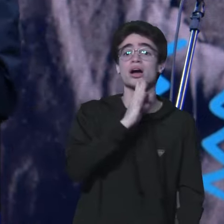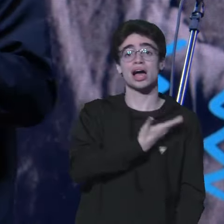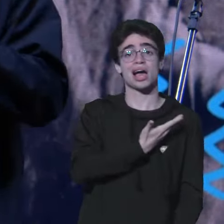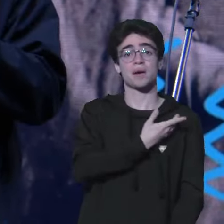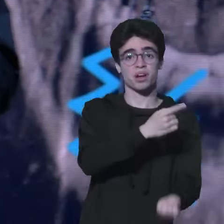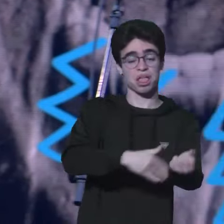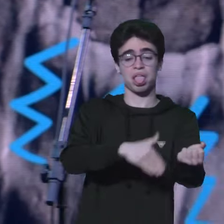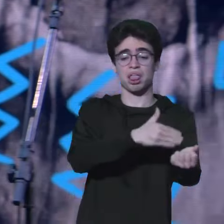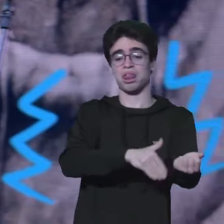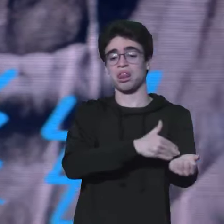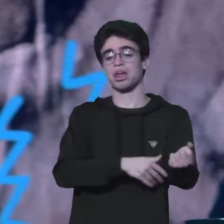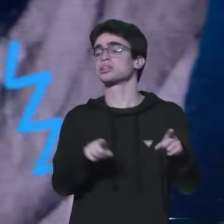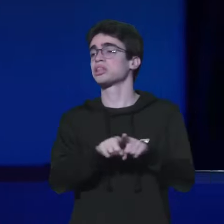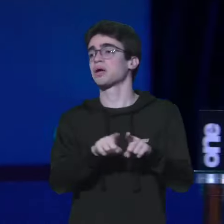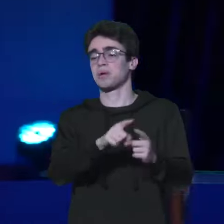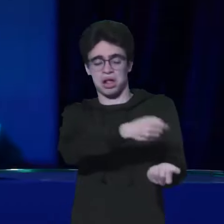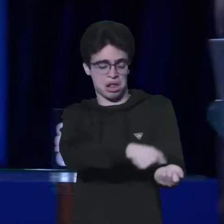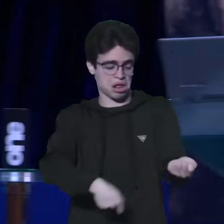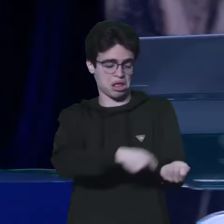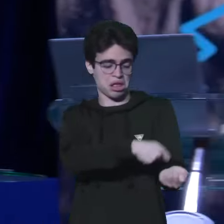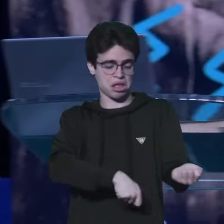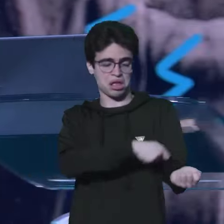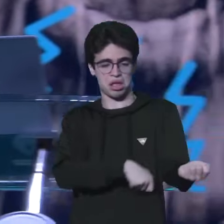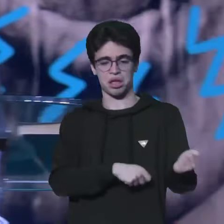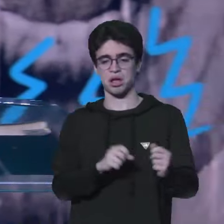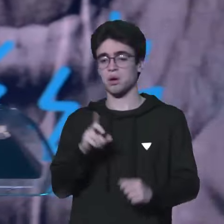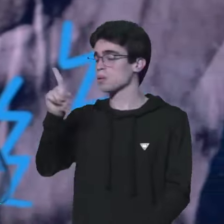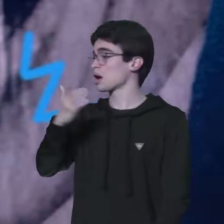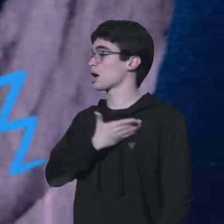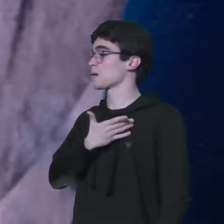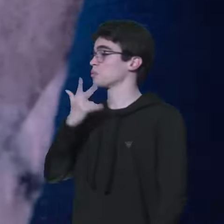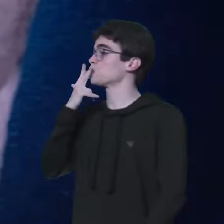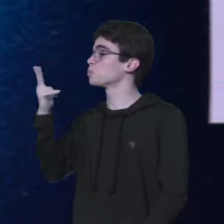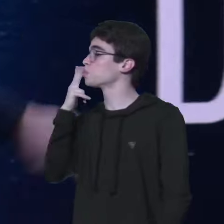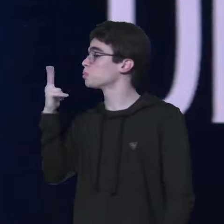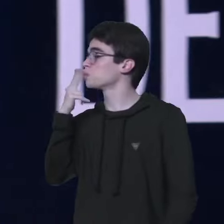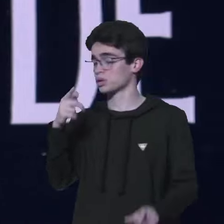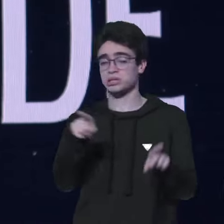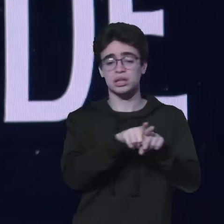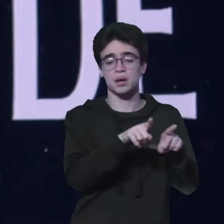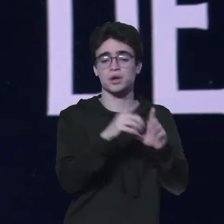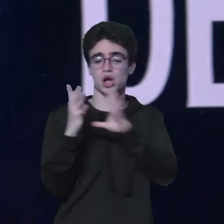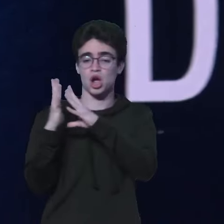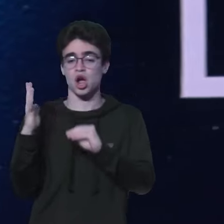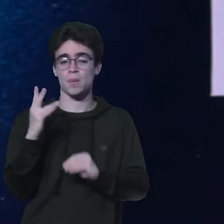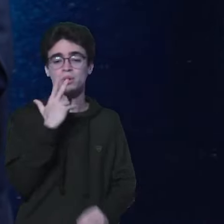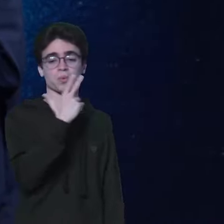começou a se cortar também. Ou porque conheceu um amigo que fumava e começou a fumar também.